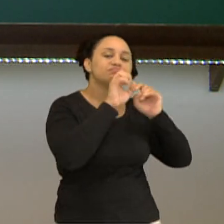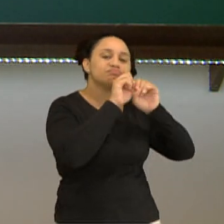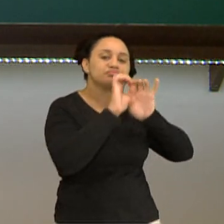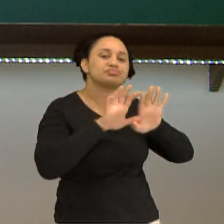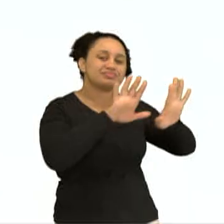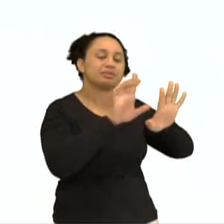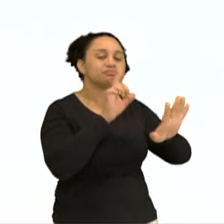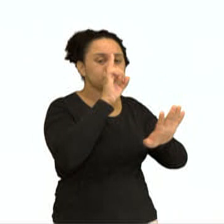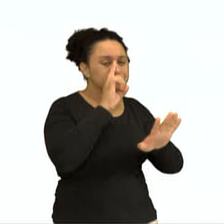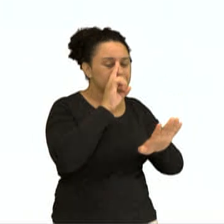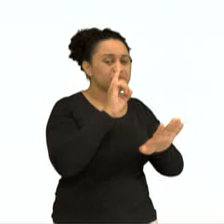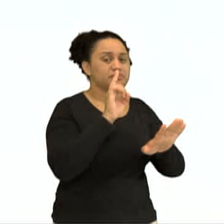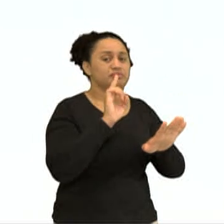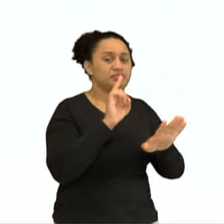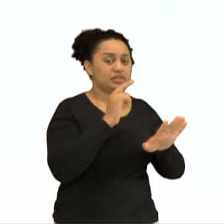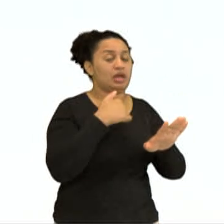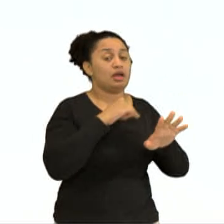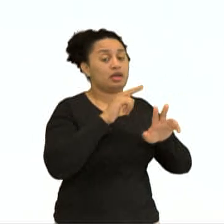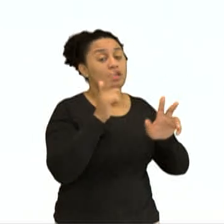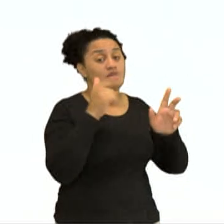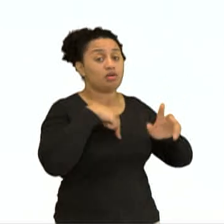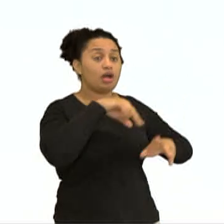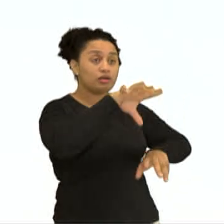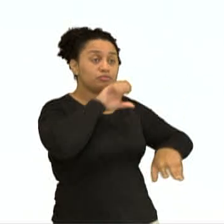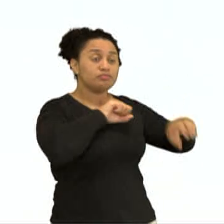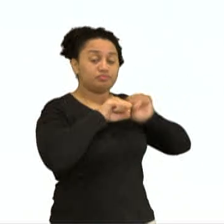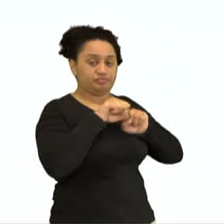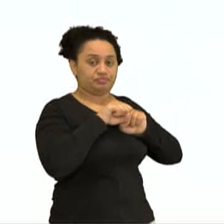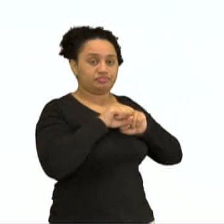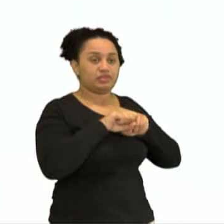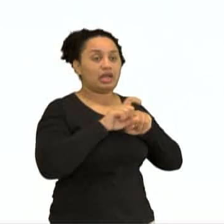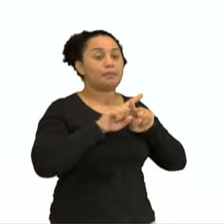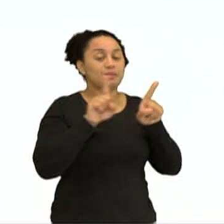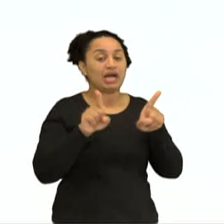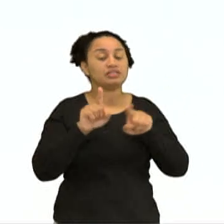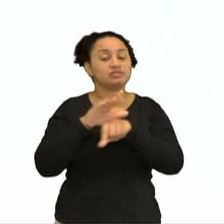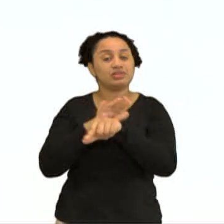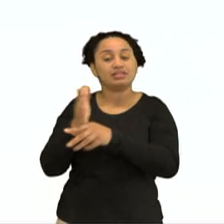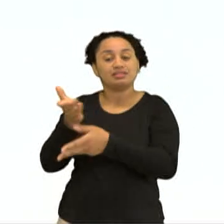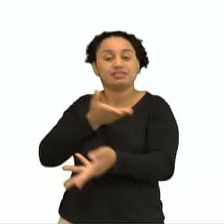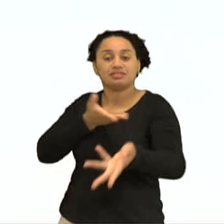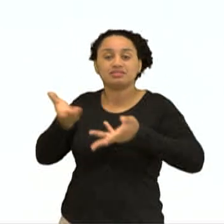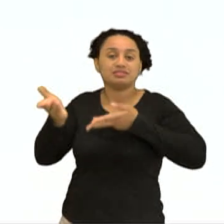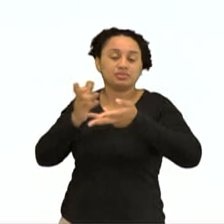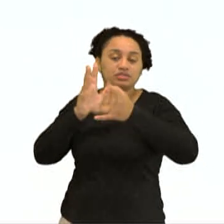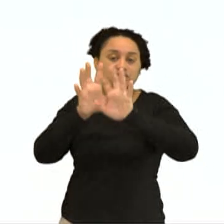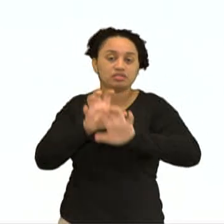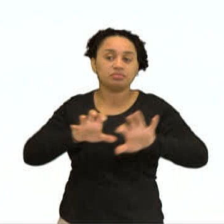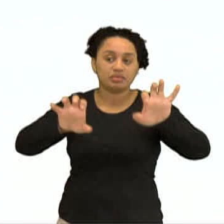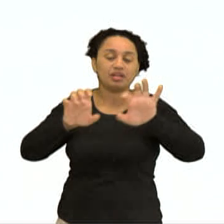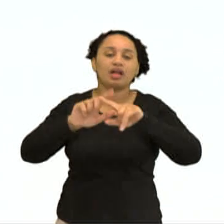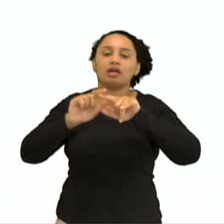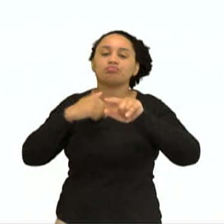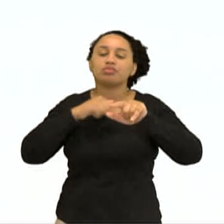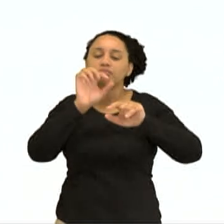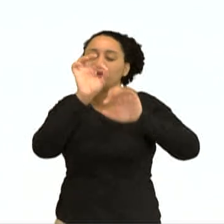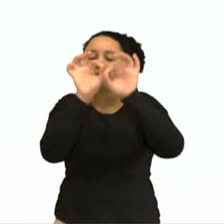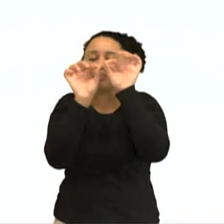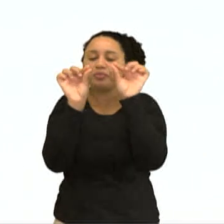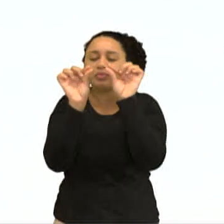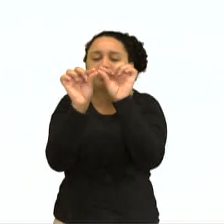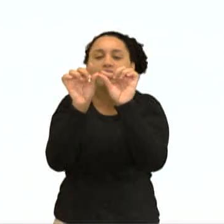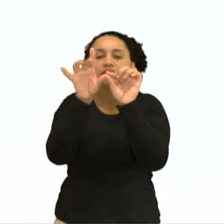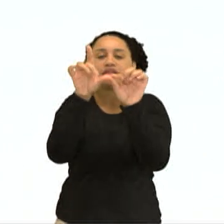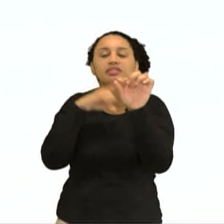que possivelmente foram respirados. As doenças transmitidas pelo ar são causadas por micro-organismos presentes